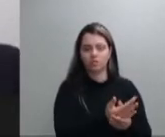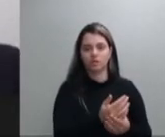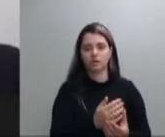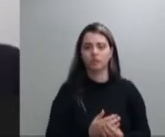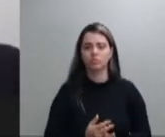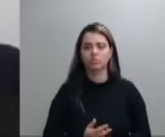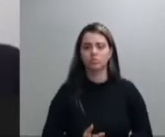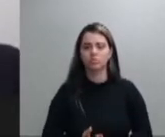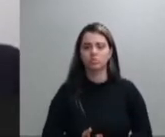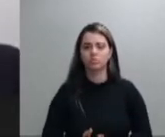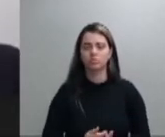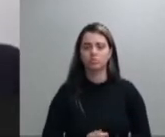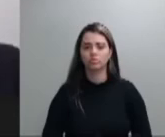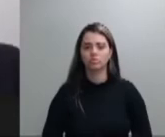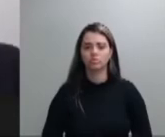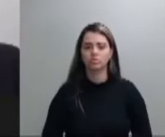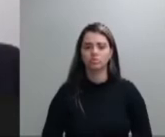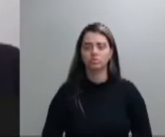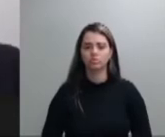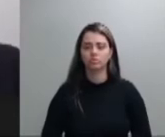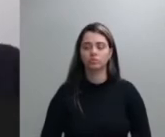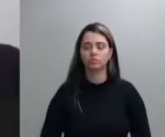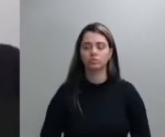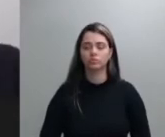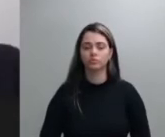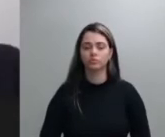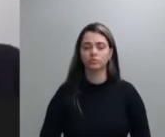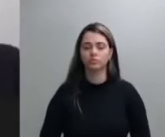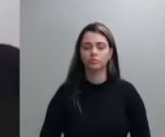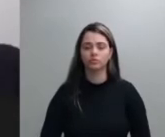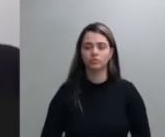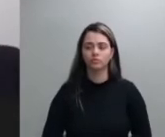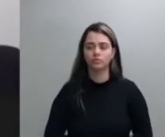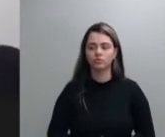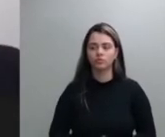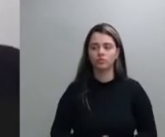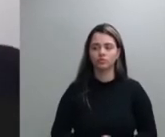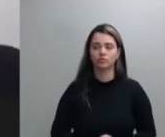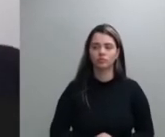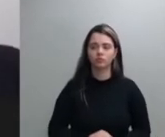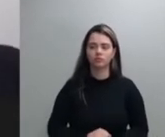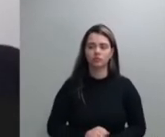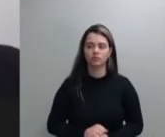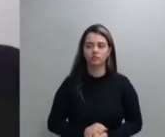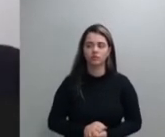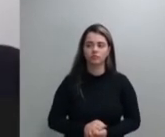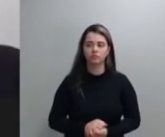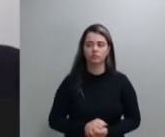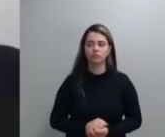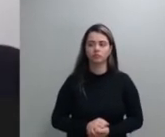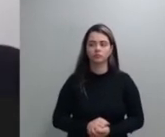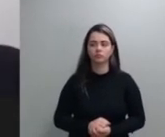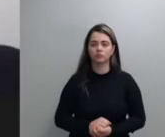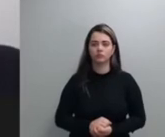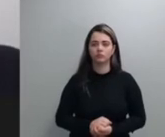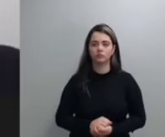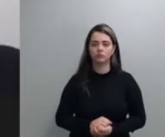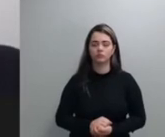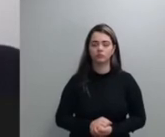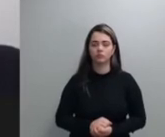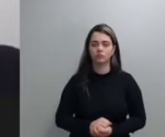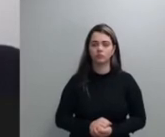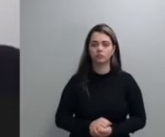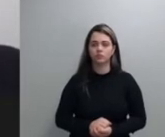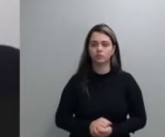subjetivo no caso do caso é fundamental há um precedente do ministro de teoria onde diz processual civil administrativo